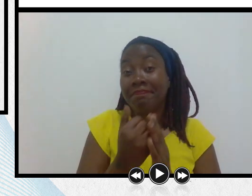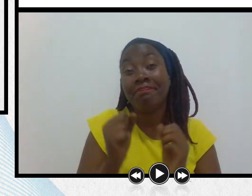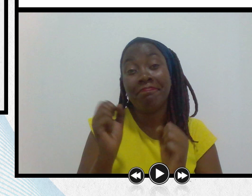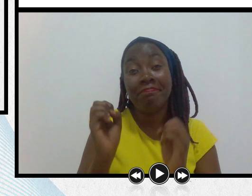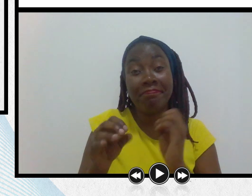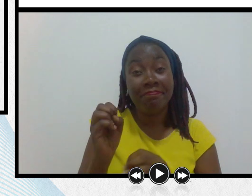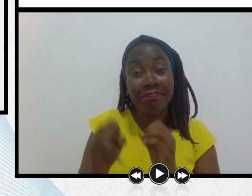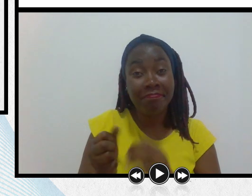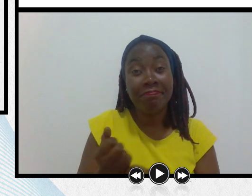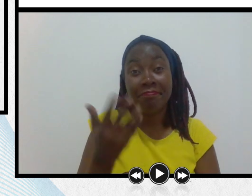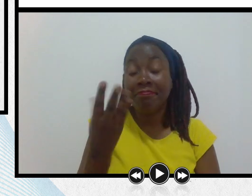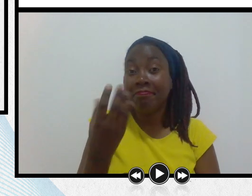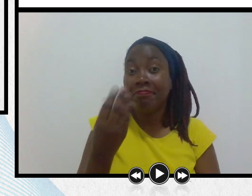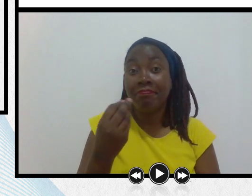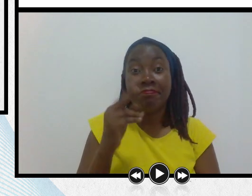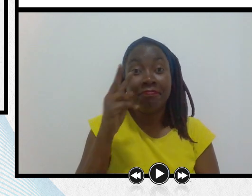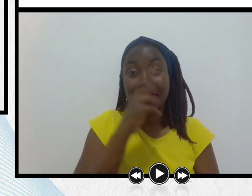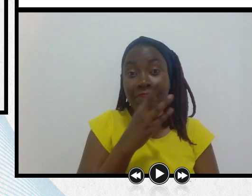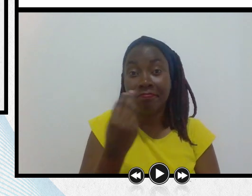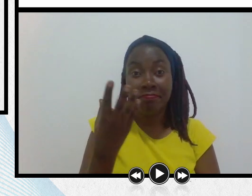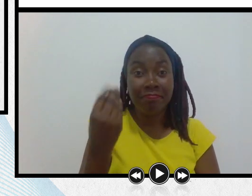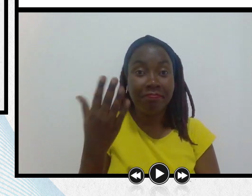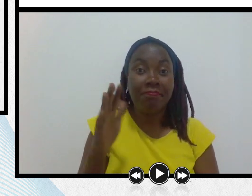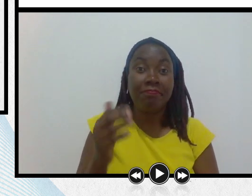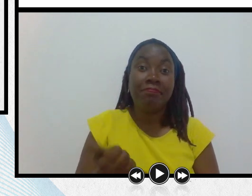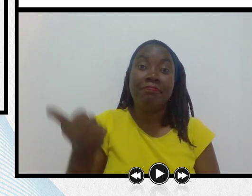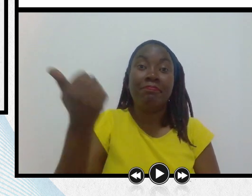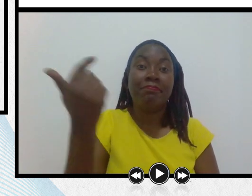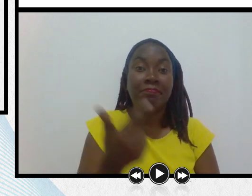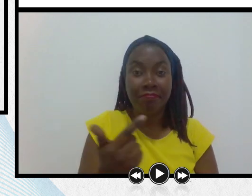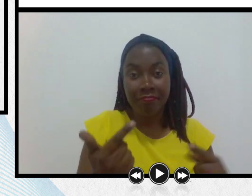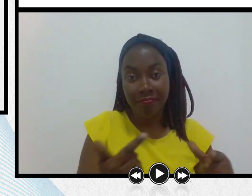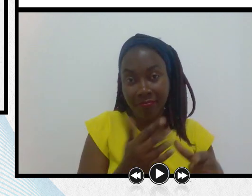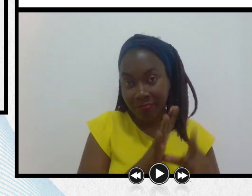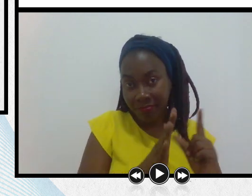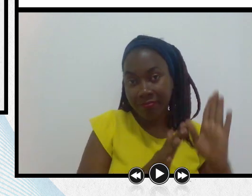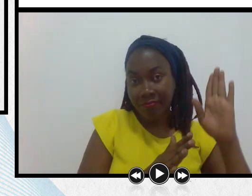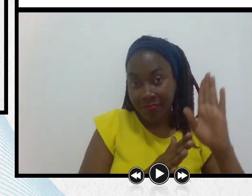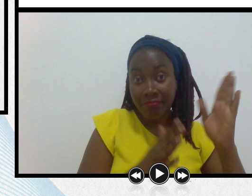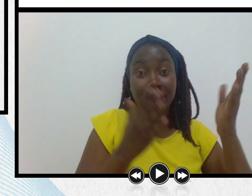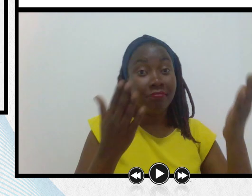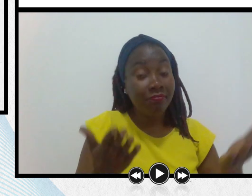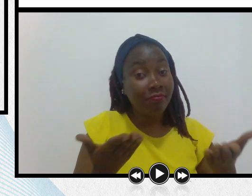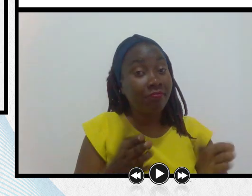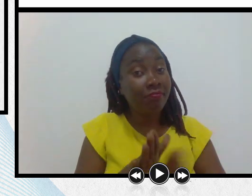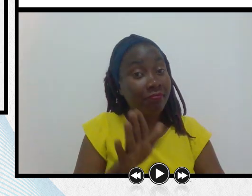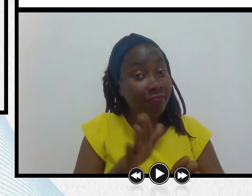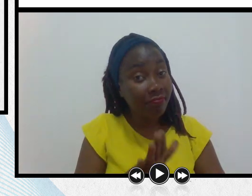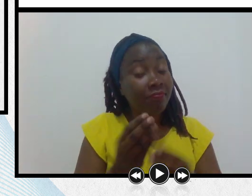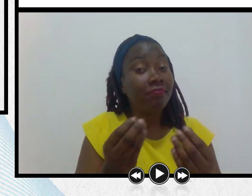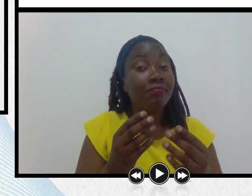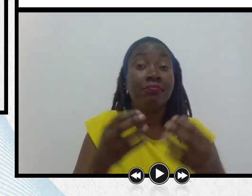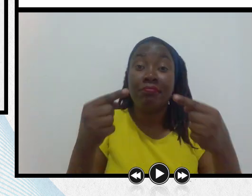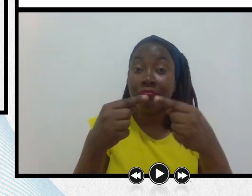está se colocando quantidade muito grande de cloro. Às vezes estão colocando uma quantidade maior do que essa que eu comentei para vocês. Então, aí, orientar para que